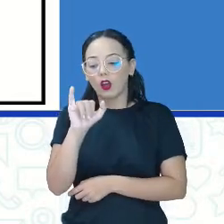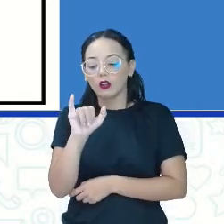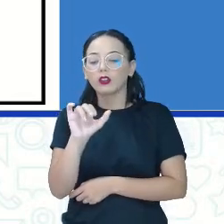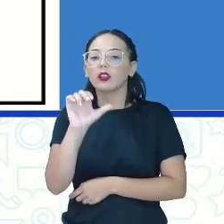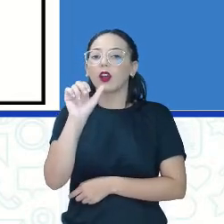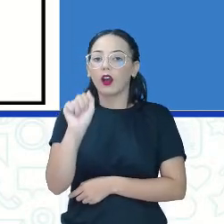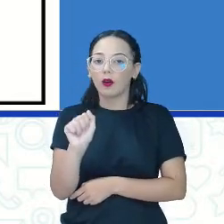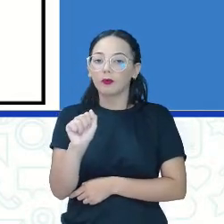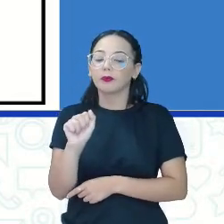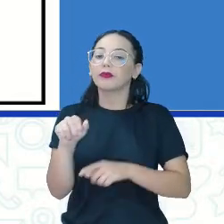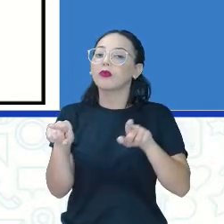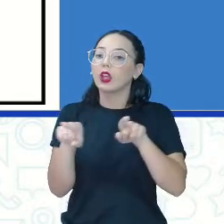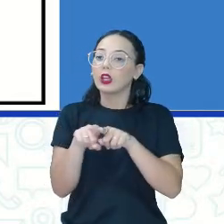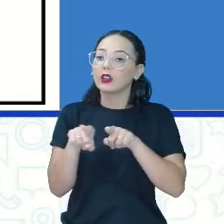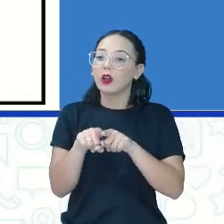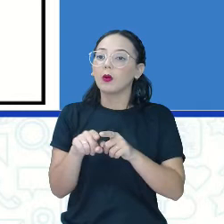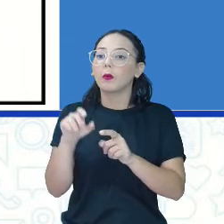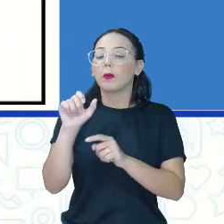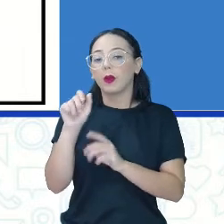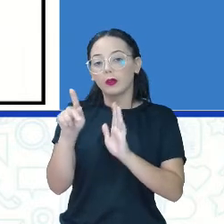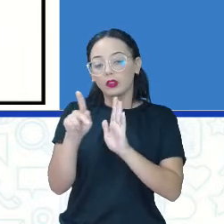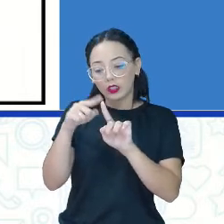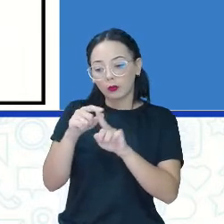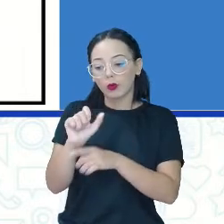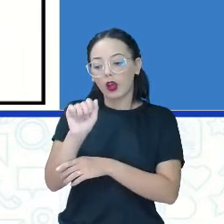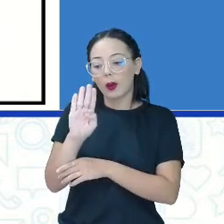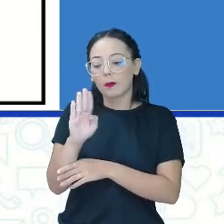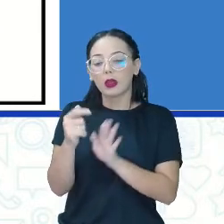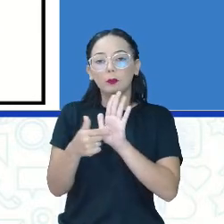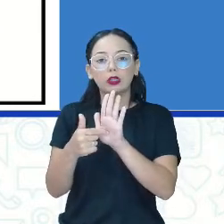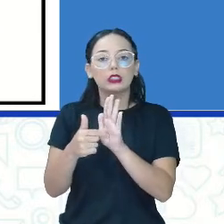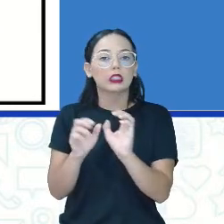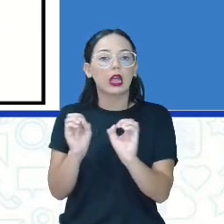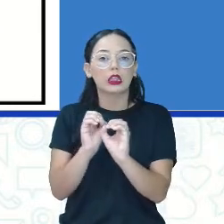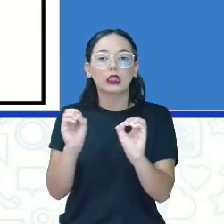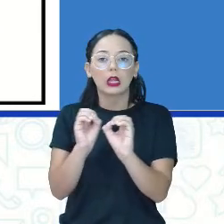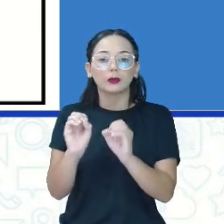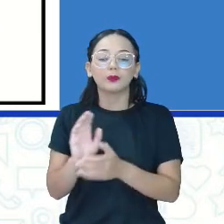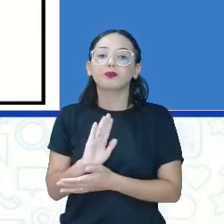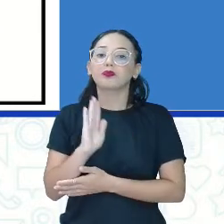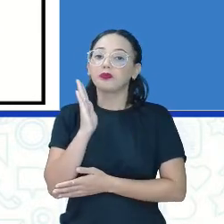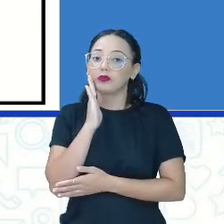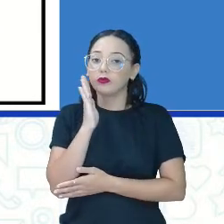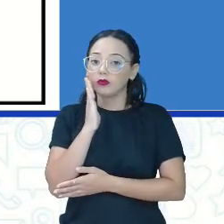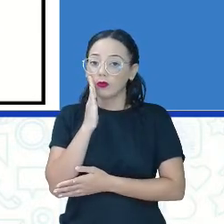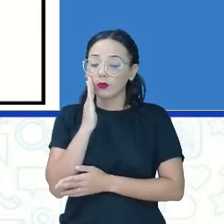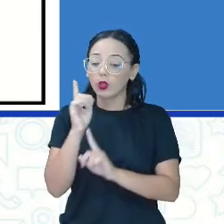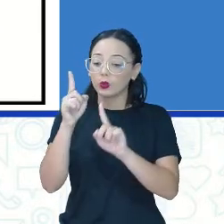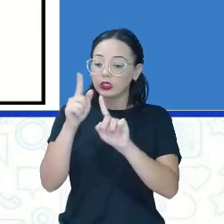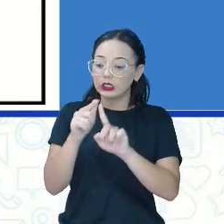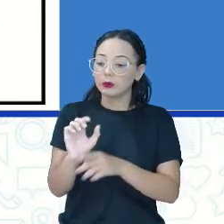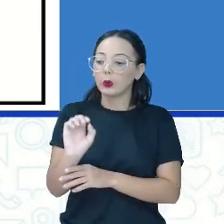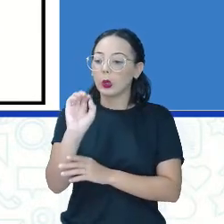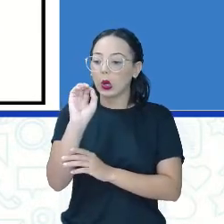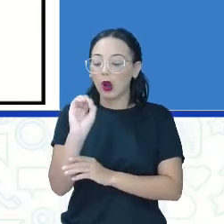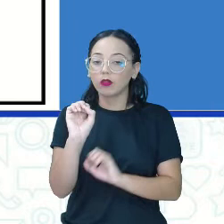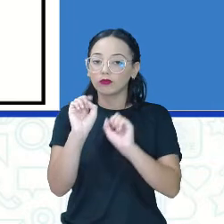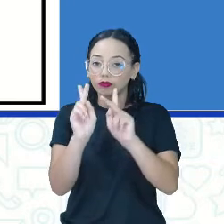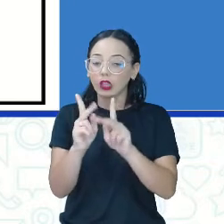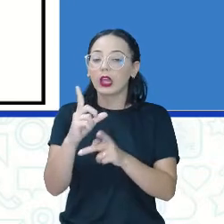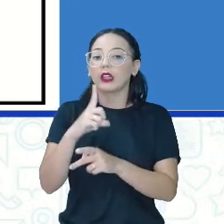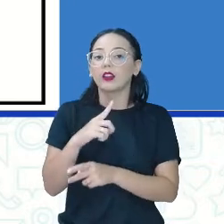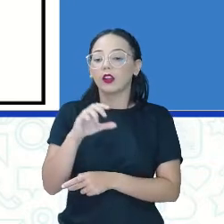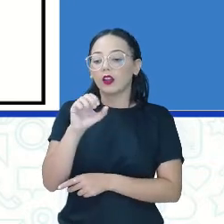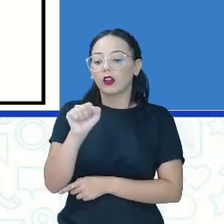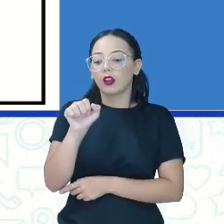na questão do aglutinogênio do AB, não aparece. E do tipo O, ele tem o